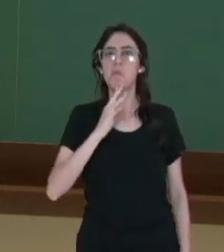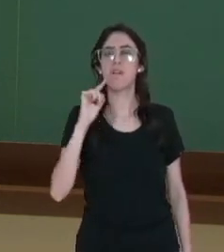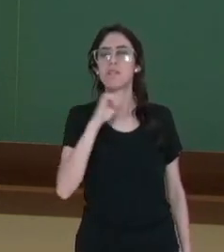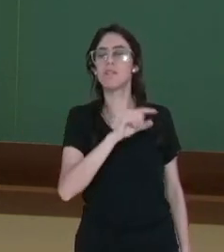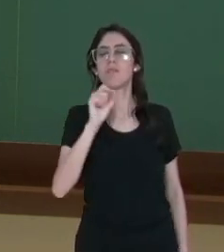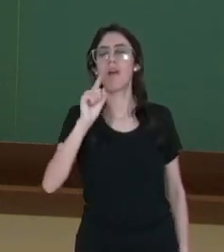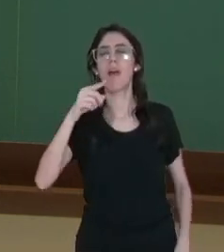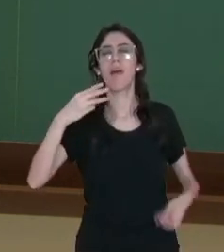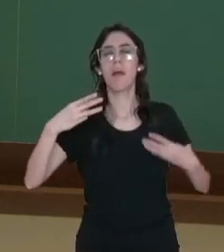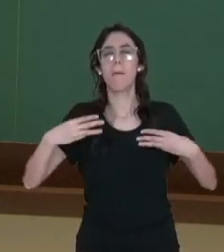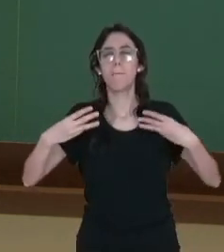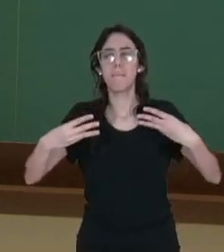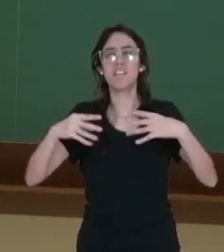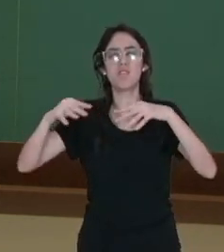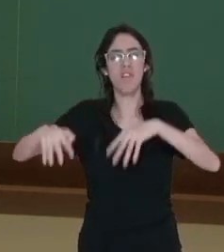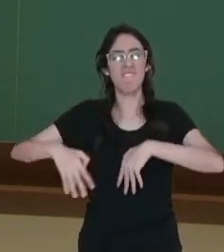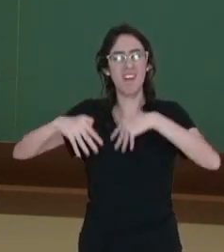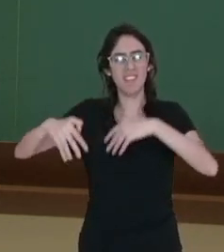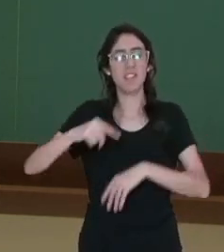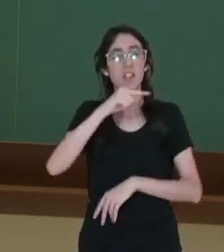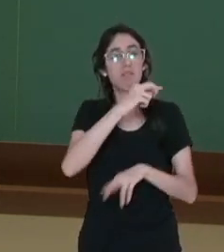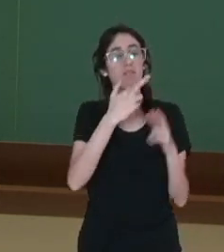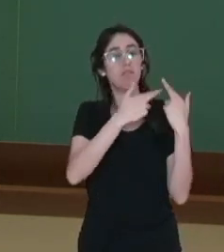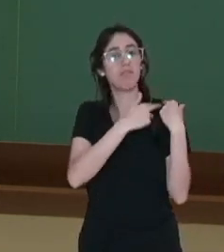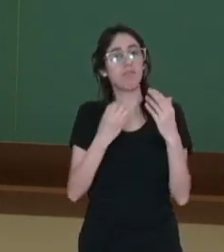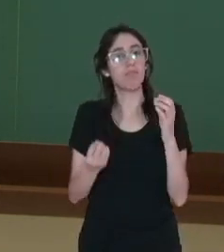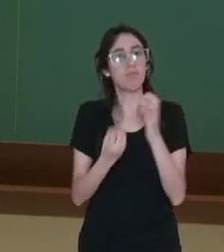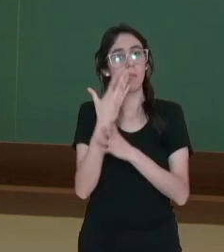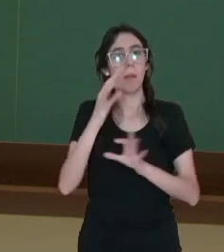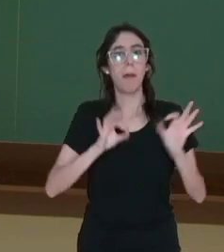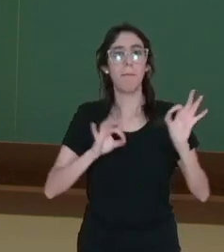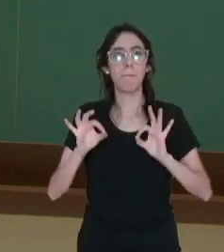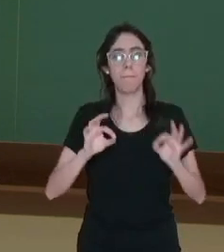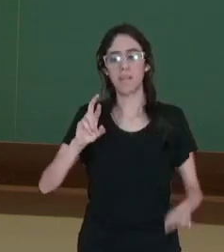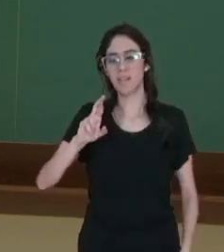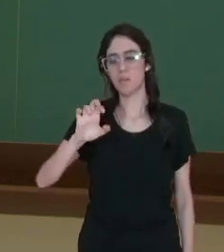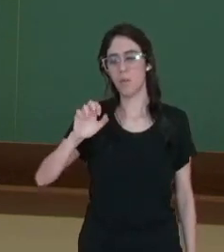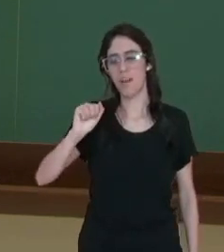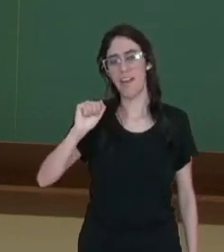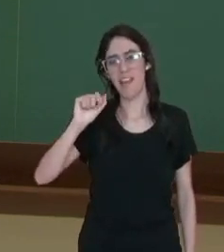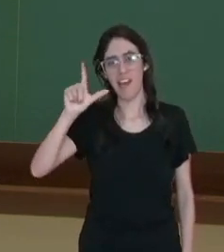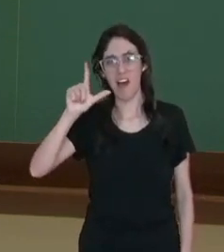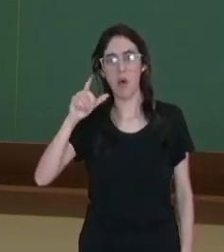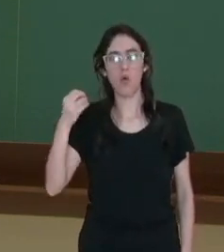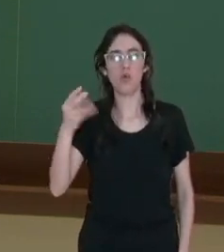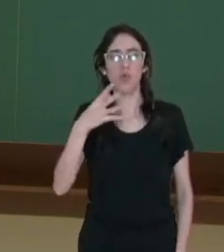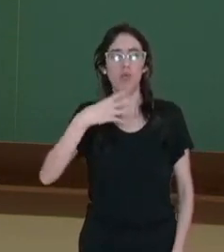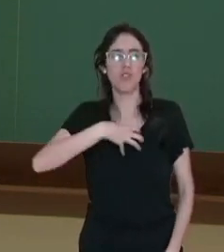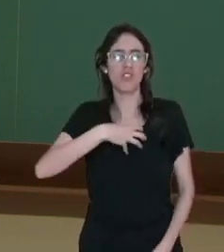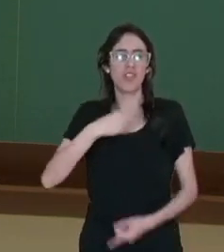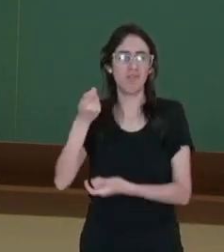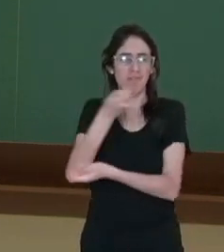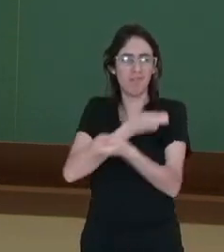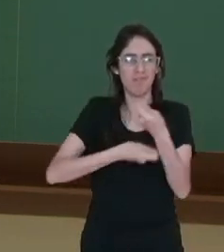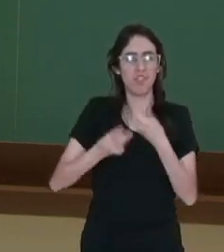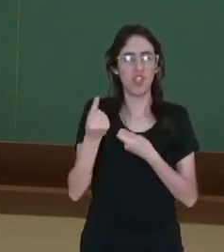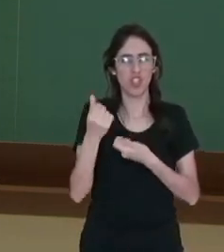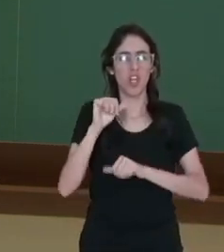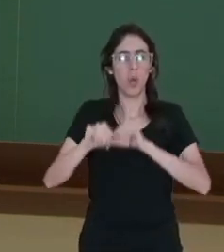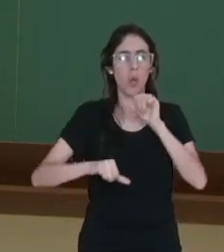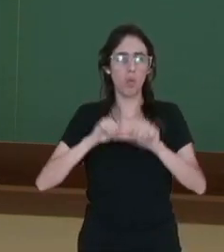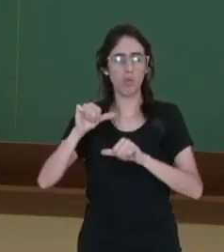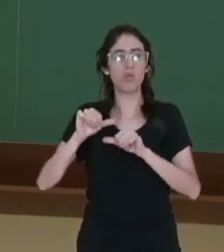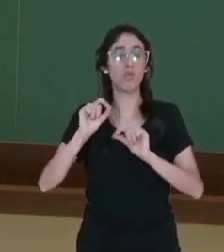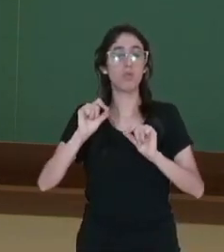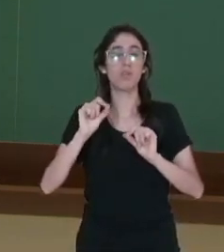ministro da Fazenda responsável por implantar o Plano Real no Brasil, o novo modelo econômico, que teve como grande sucesso